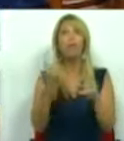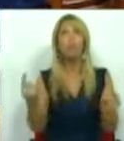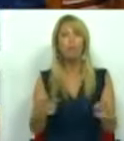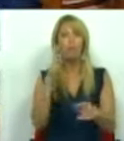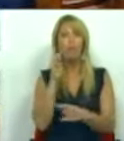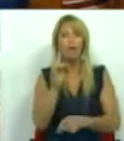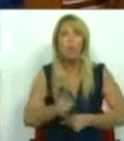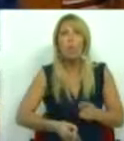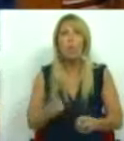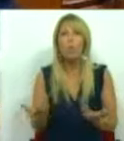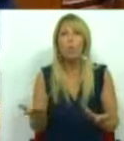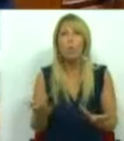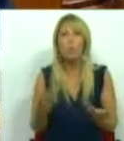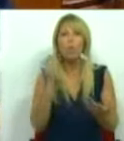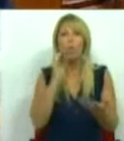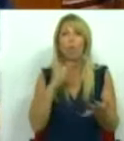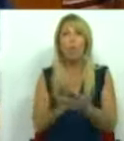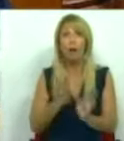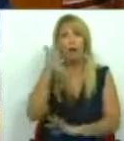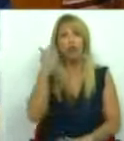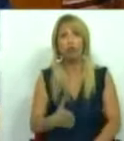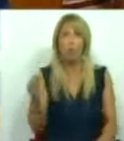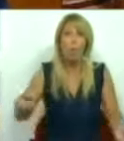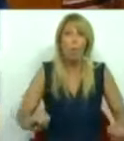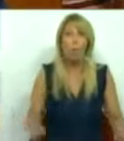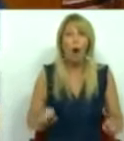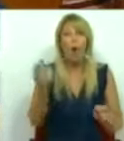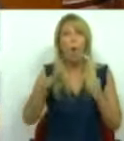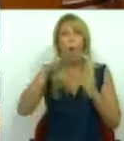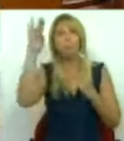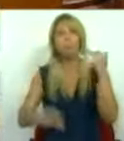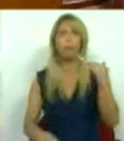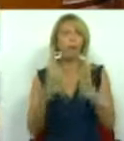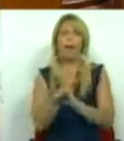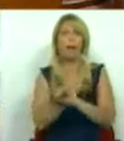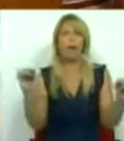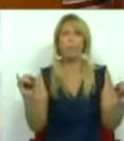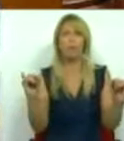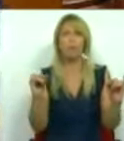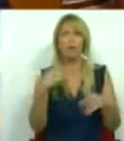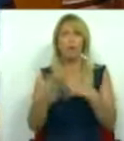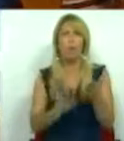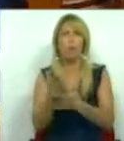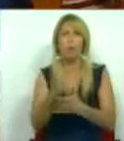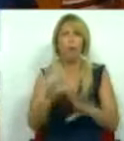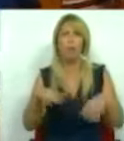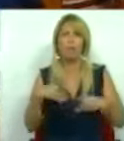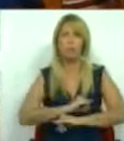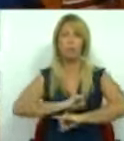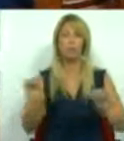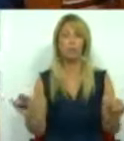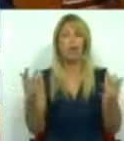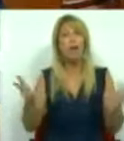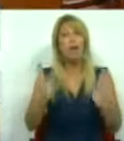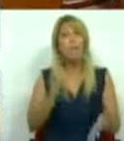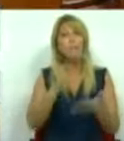intensificação de perigosas injustiças e maléficas iniquidades que não são mais toleráveis. Entretanto, deve ser